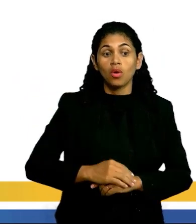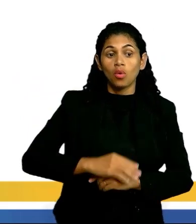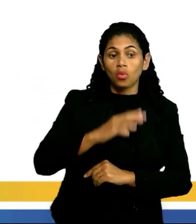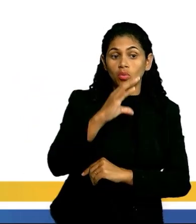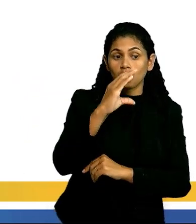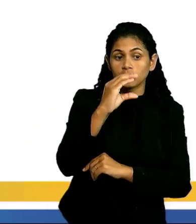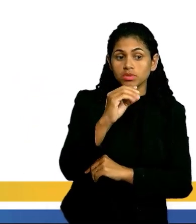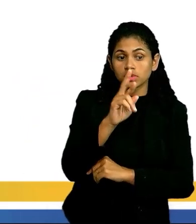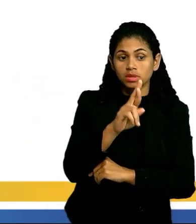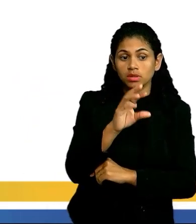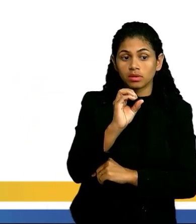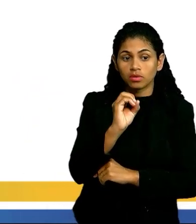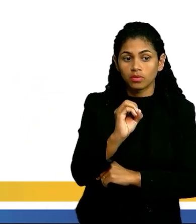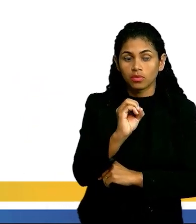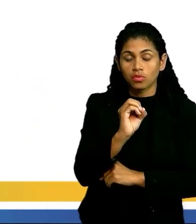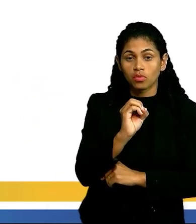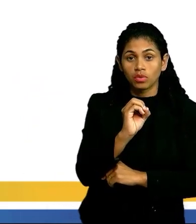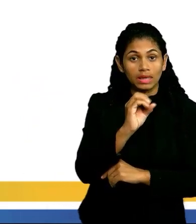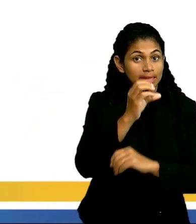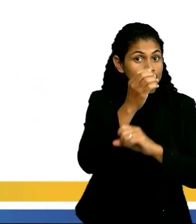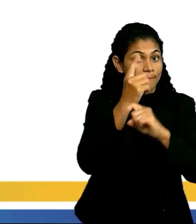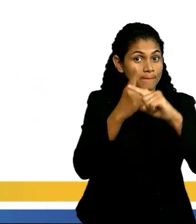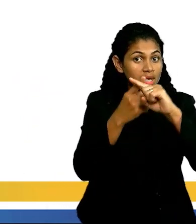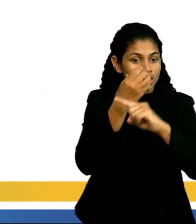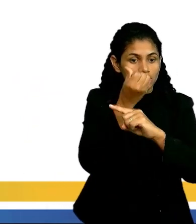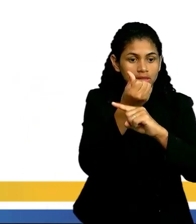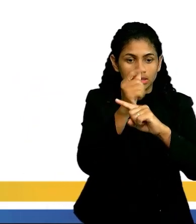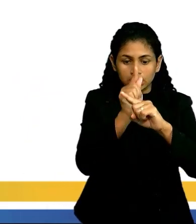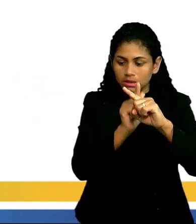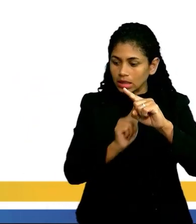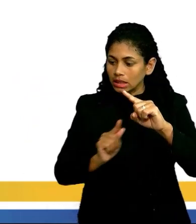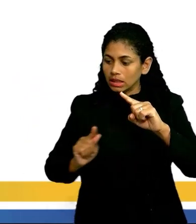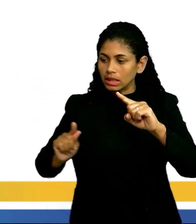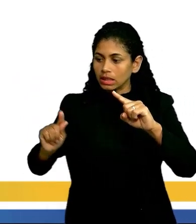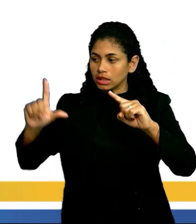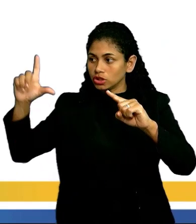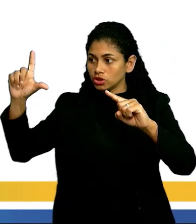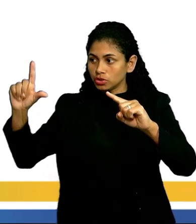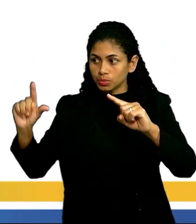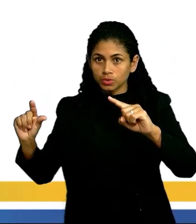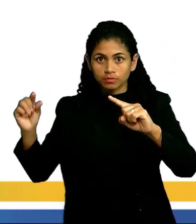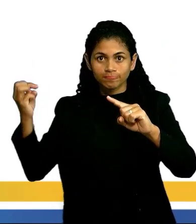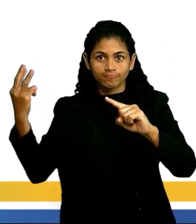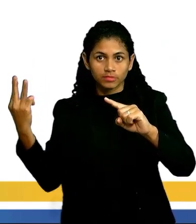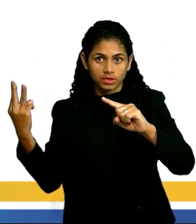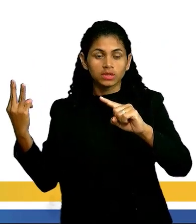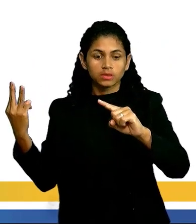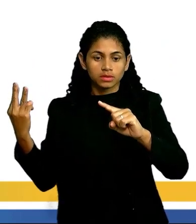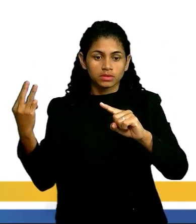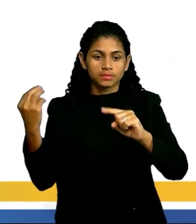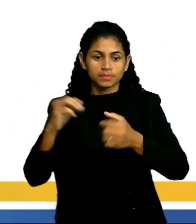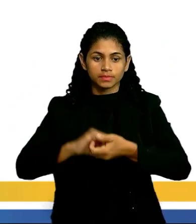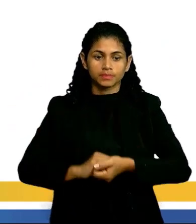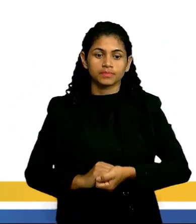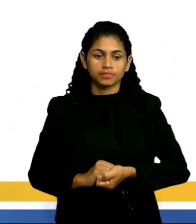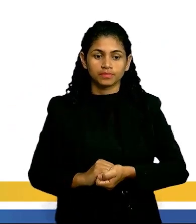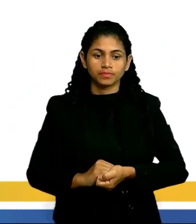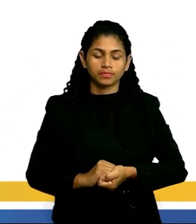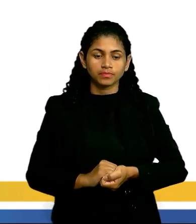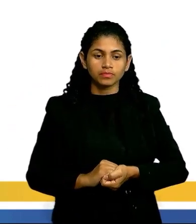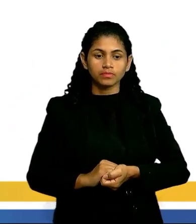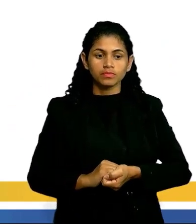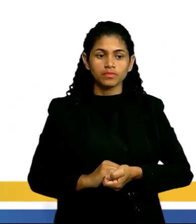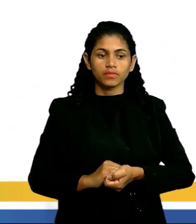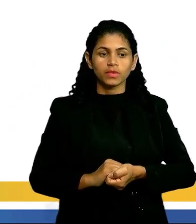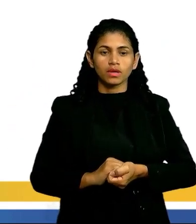funciona o bafômetro? A coloração ela vai mudar, então o dicromato de potássio ele é amarelo e